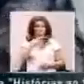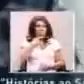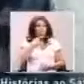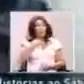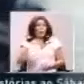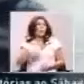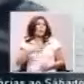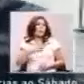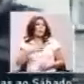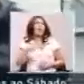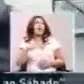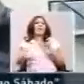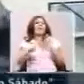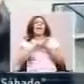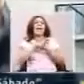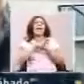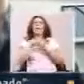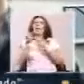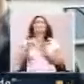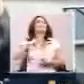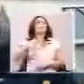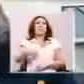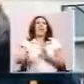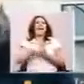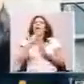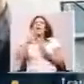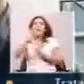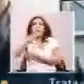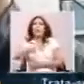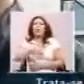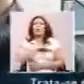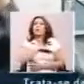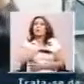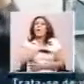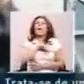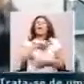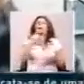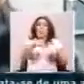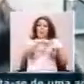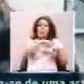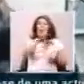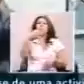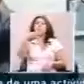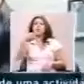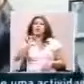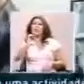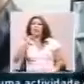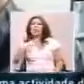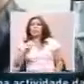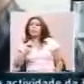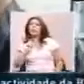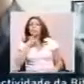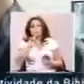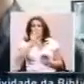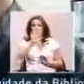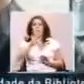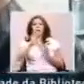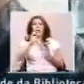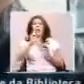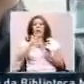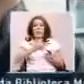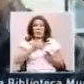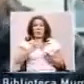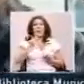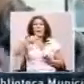temos leis nacionais. Sim, mas um código da praxe, como há, por exemplo, em Coimbra, que ainda não há no Porto. Exatamente. Bom, o código da praxe, mesmo o código de